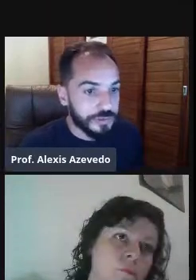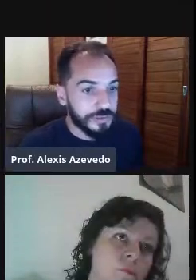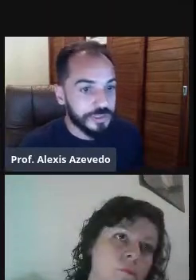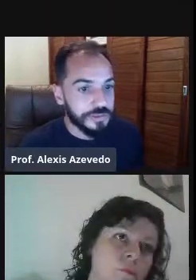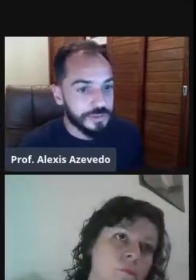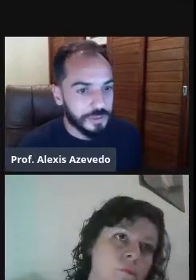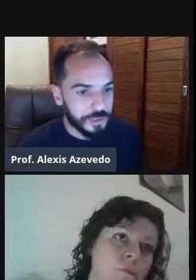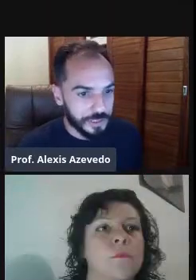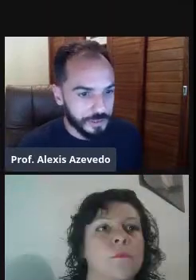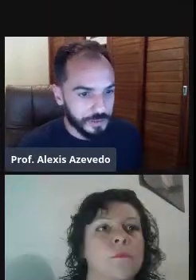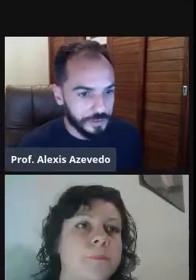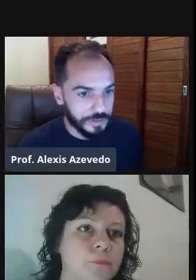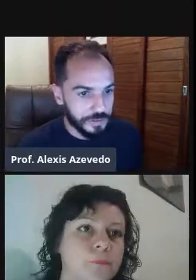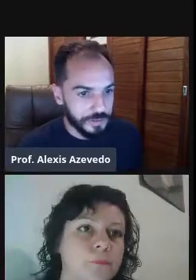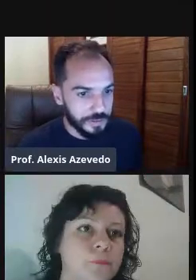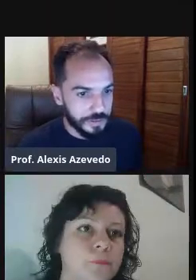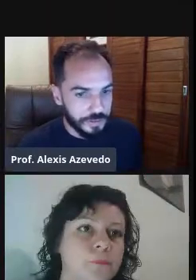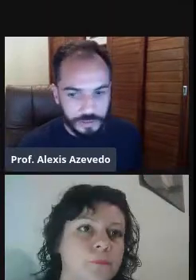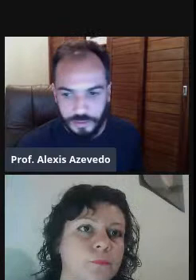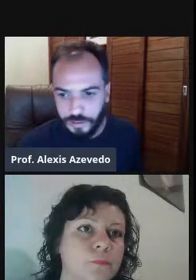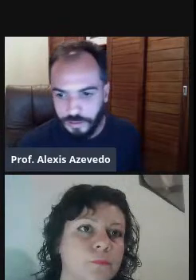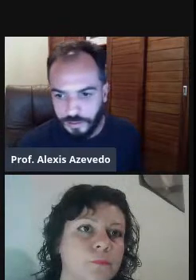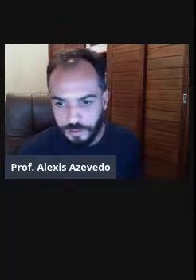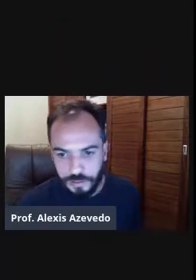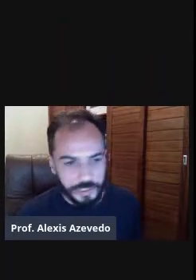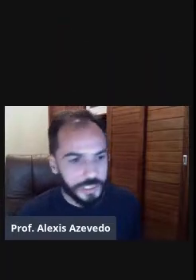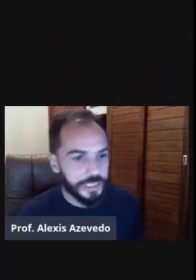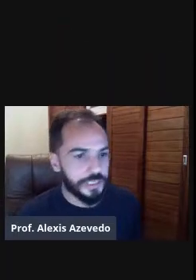Remove for stream, ok.